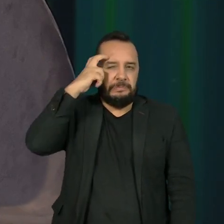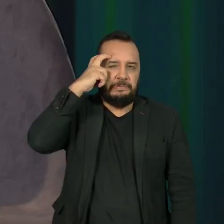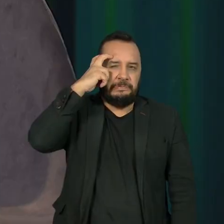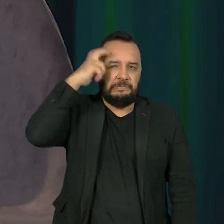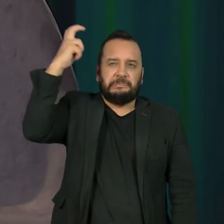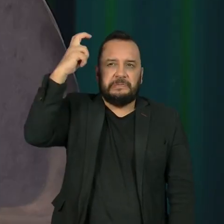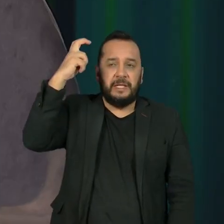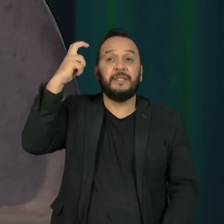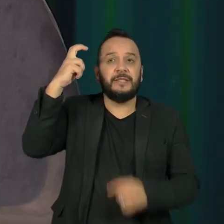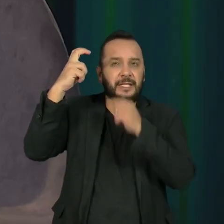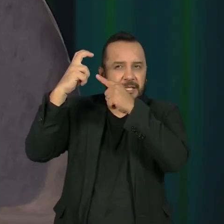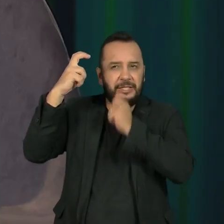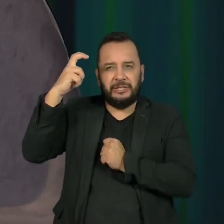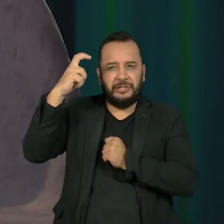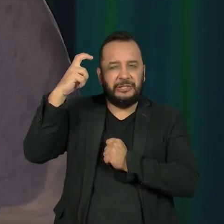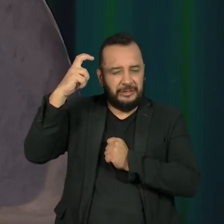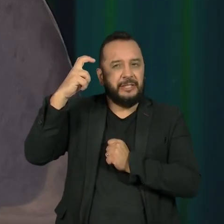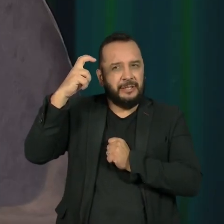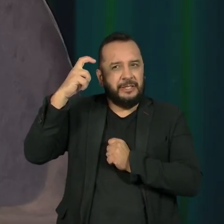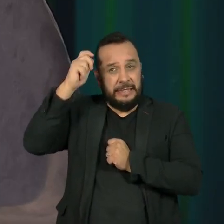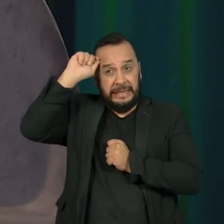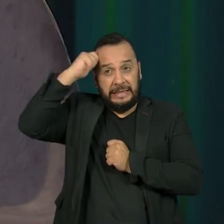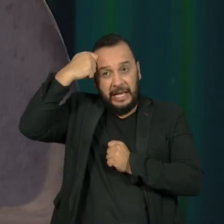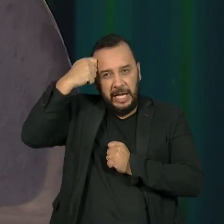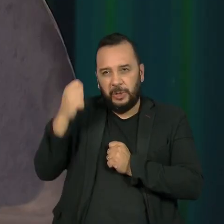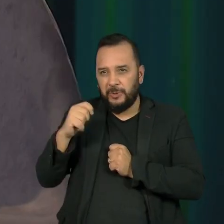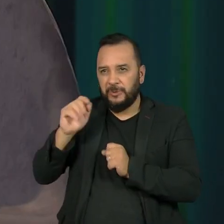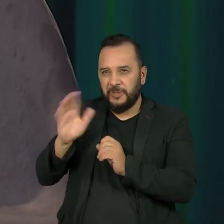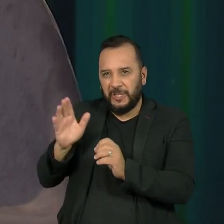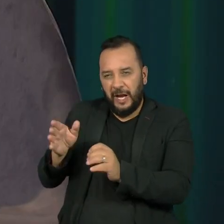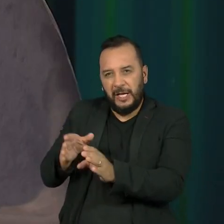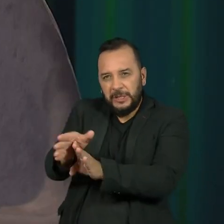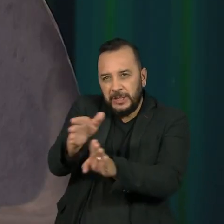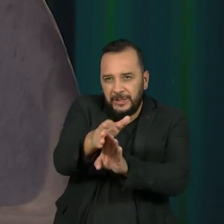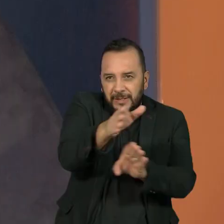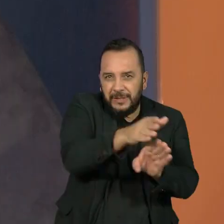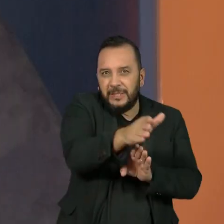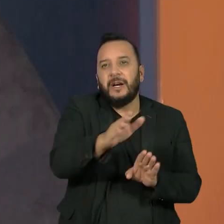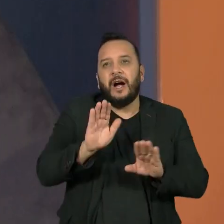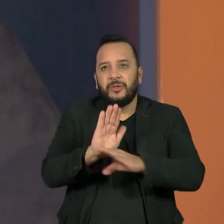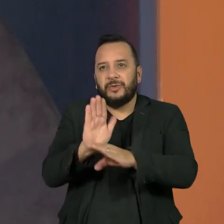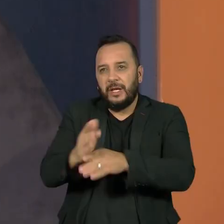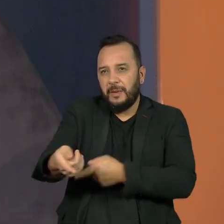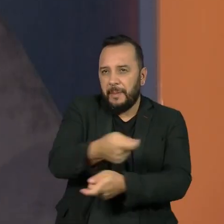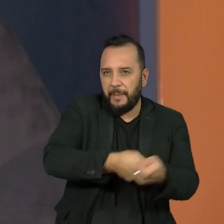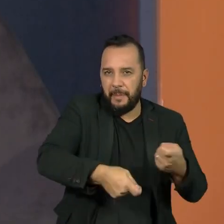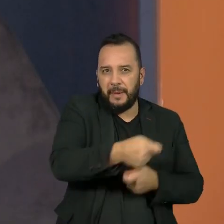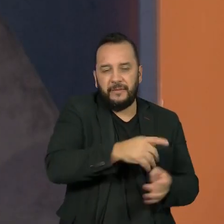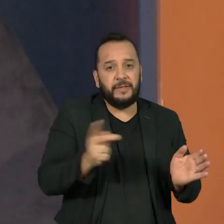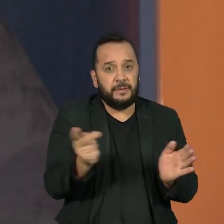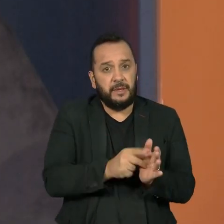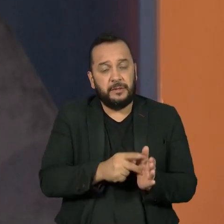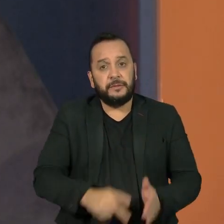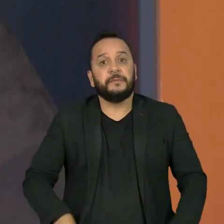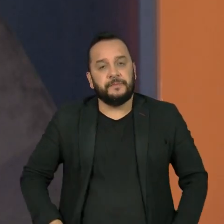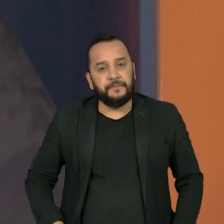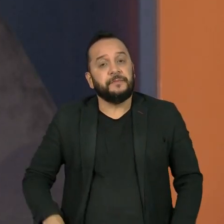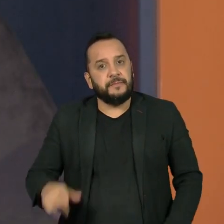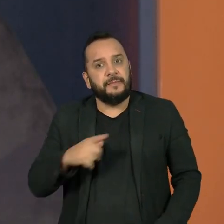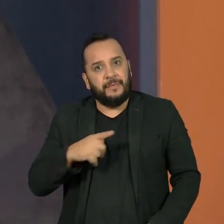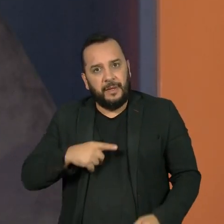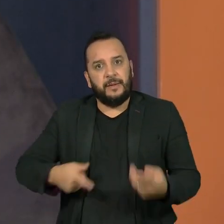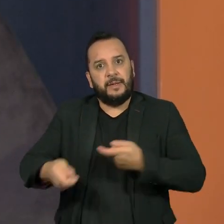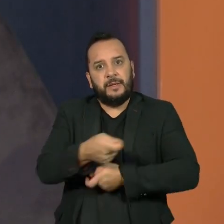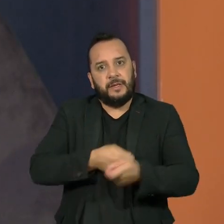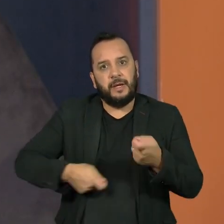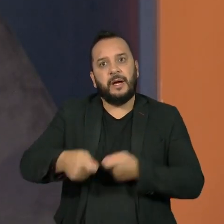muita gente negra fazendo com que esse mercado se movimente de fato. Consumir e circular pelo mercado luxuoso é